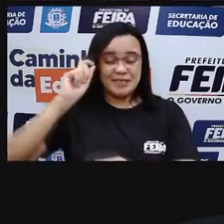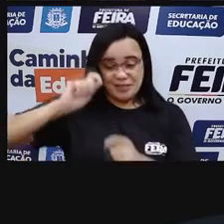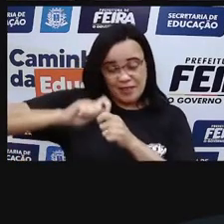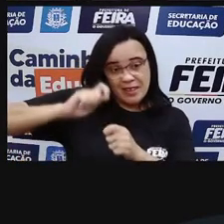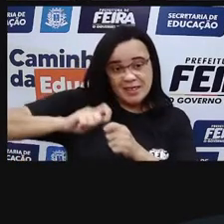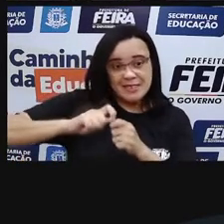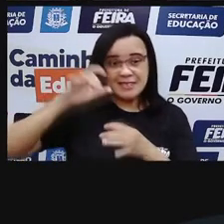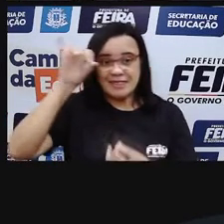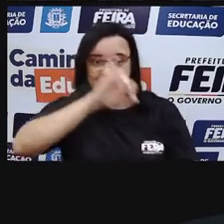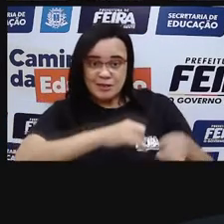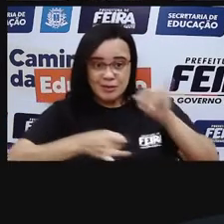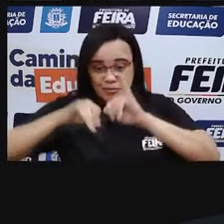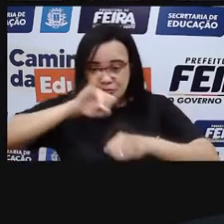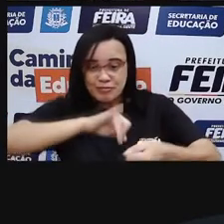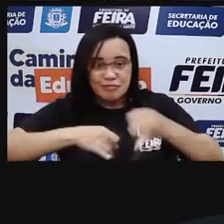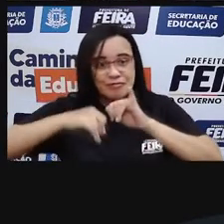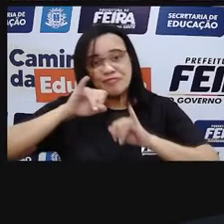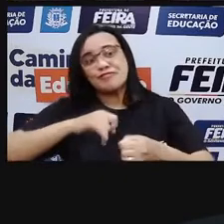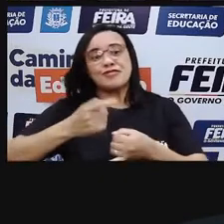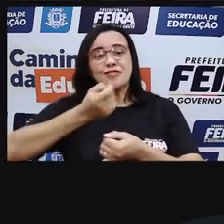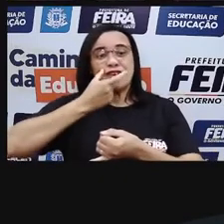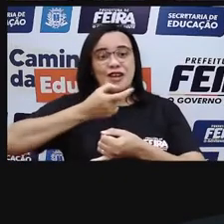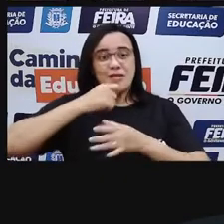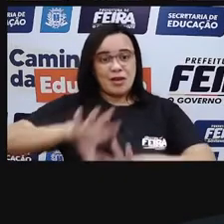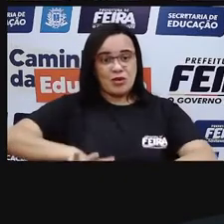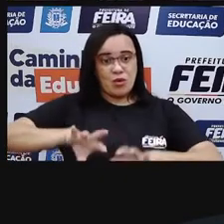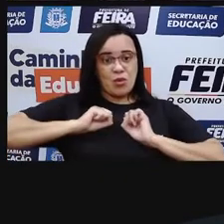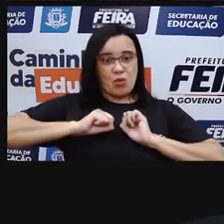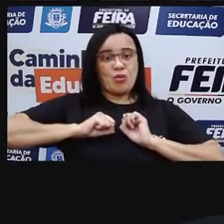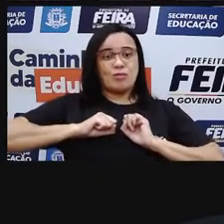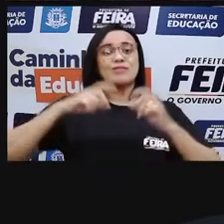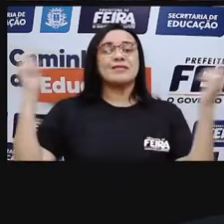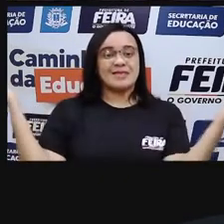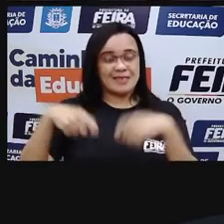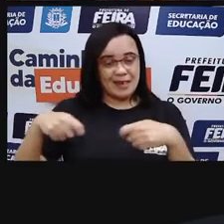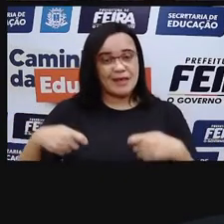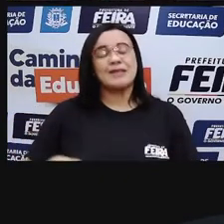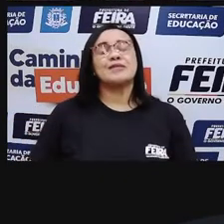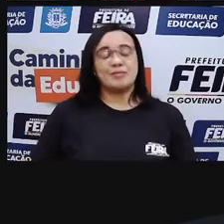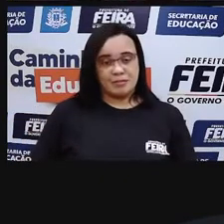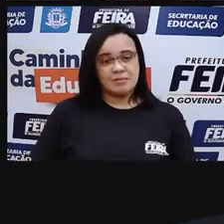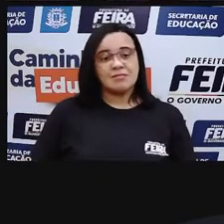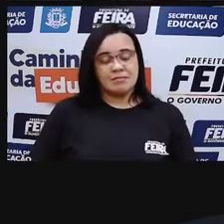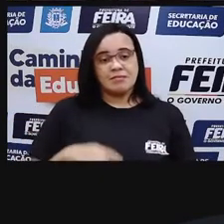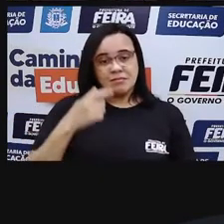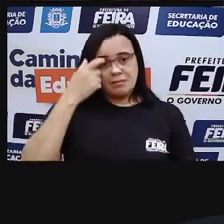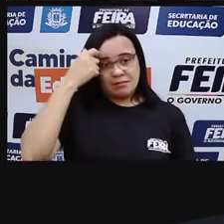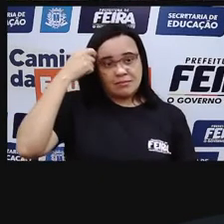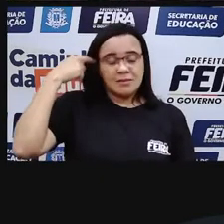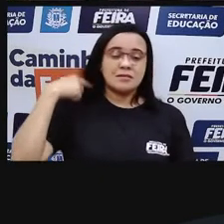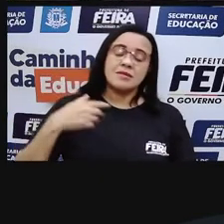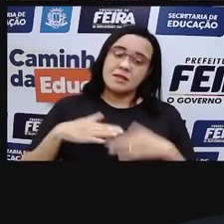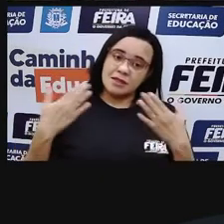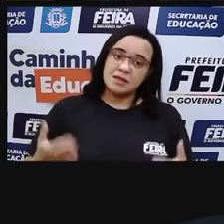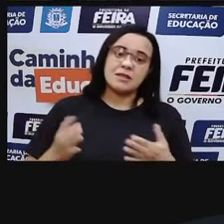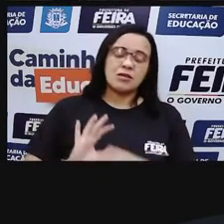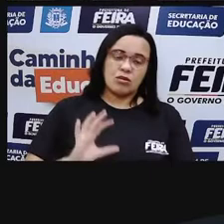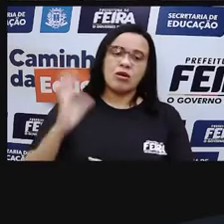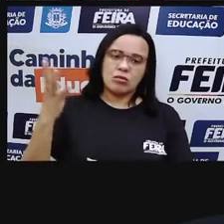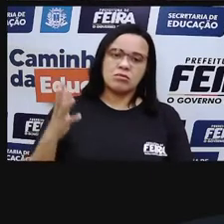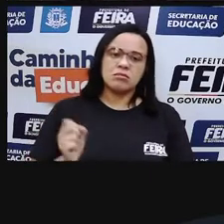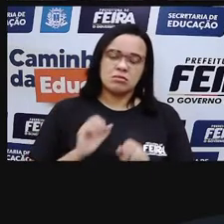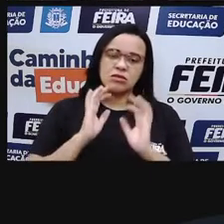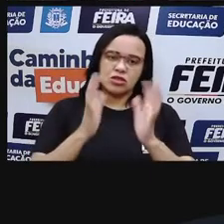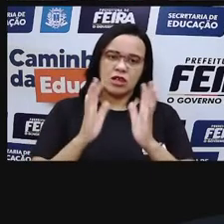quê, Pró? Às vezes por uma competição por espaço, por alimento, tá? Isso naturalmente acontece na natureza. O que que